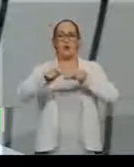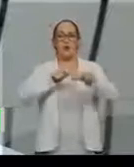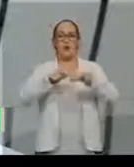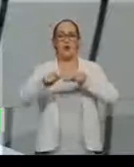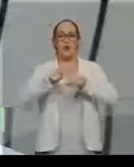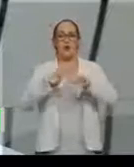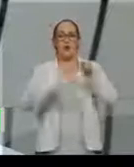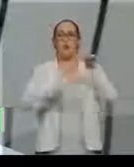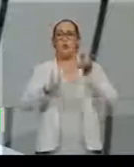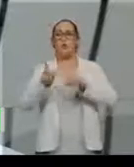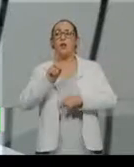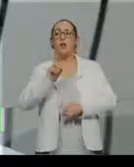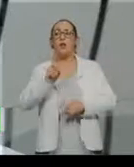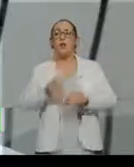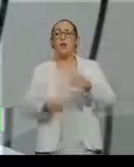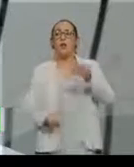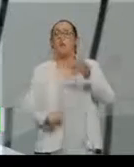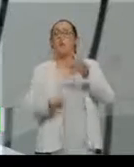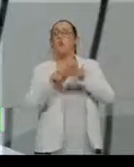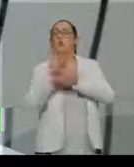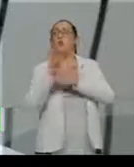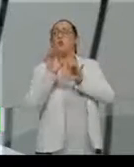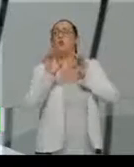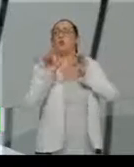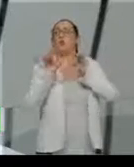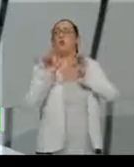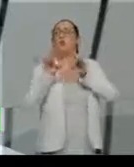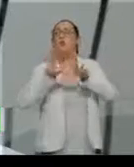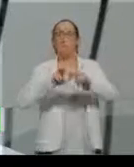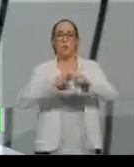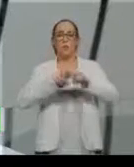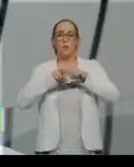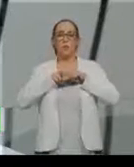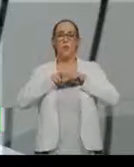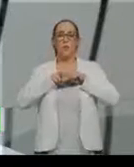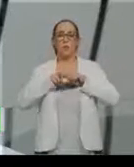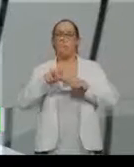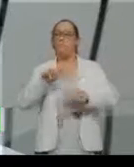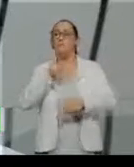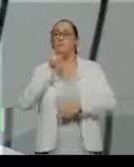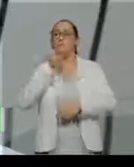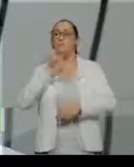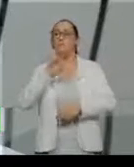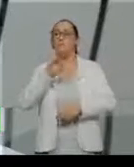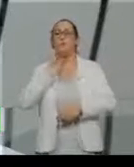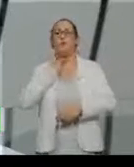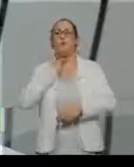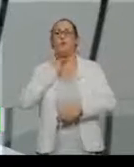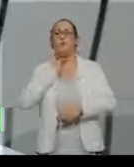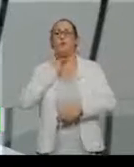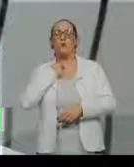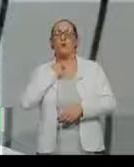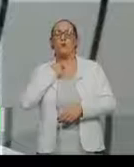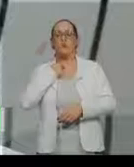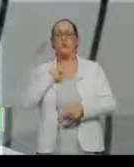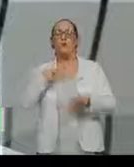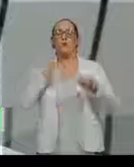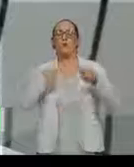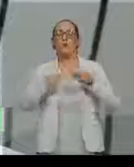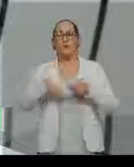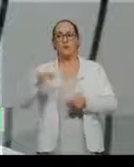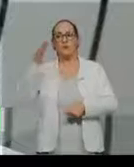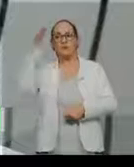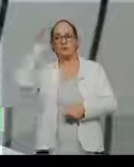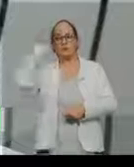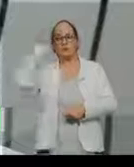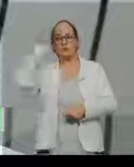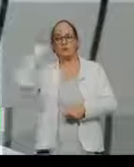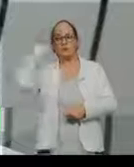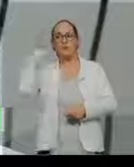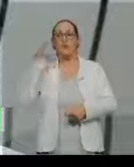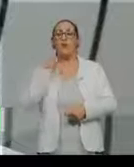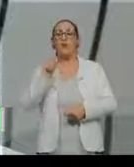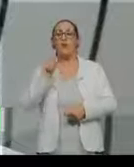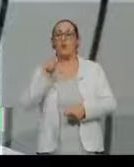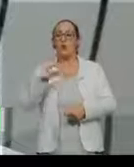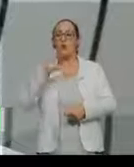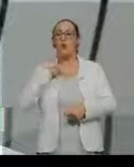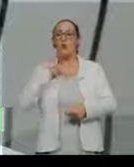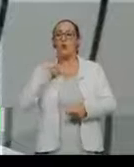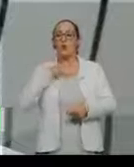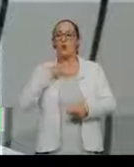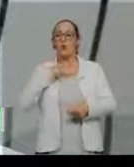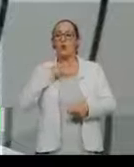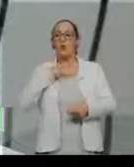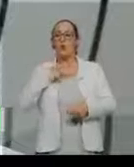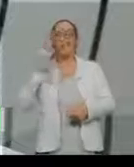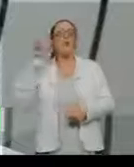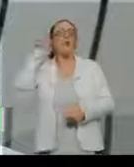de um esforço e uma boa vontade de Vargas. A gente precisa entender que muito antes delas serem aprovadas, a gente tem um longo histórico de luta, né,